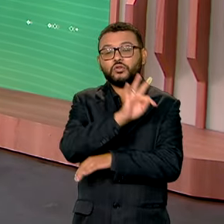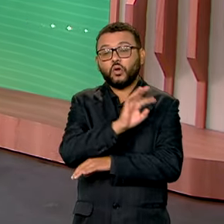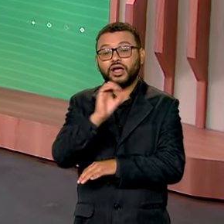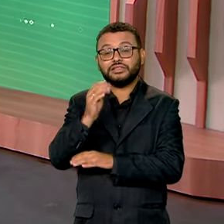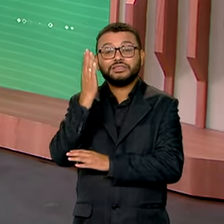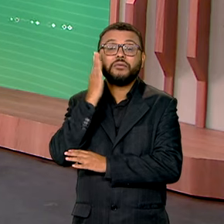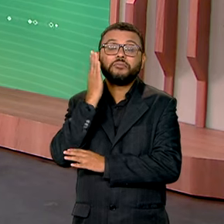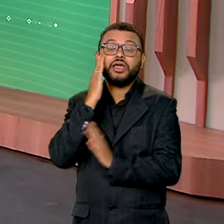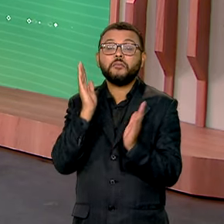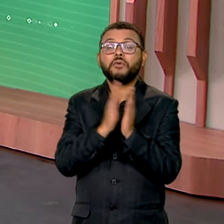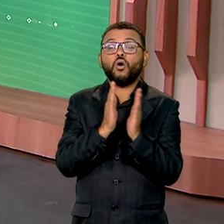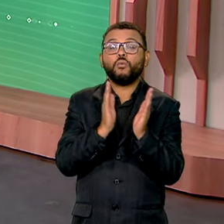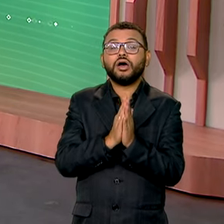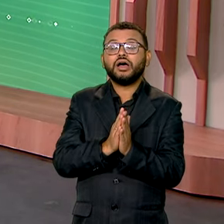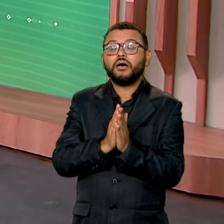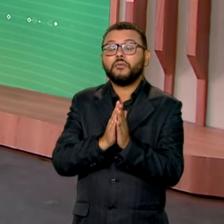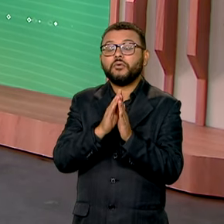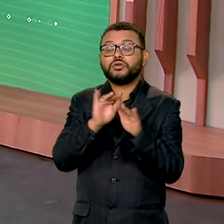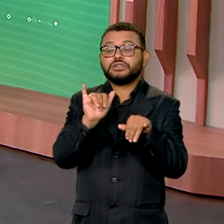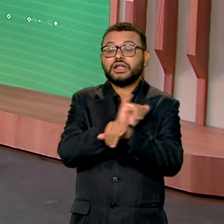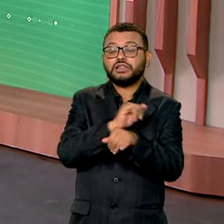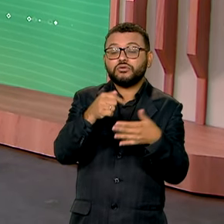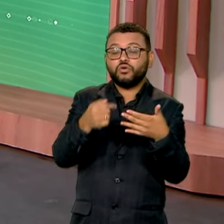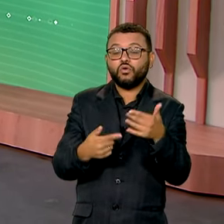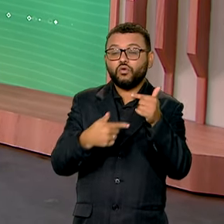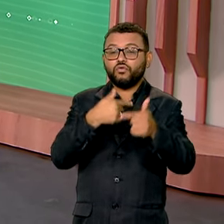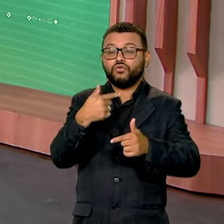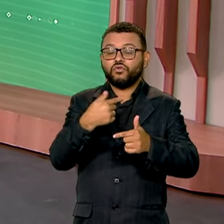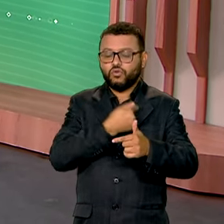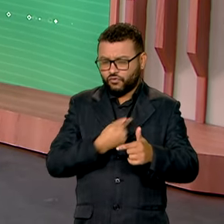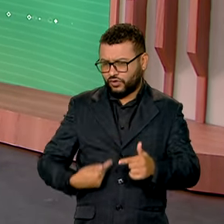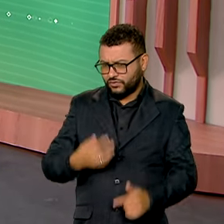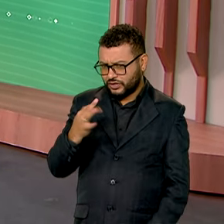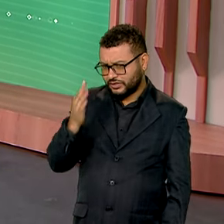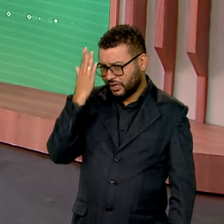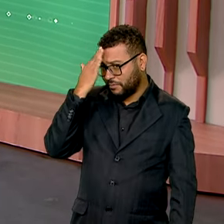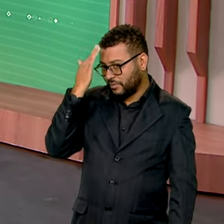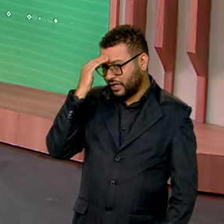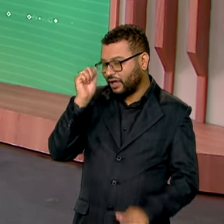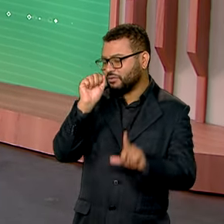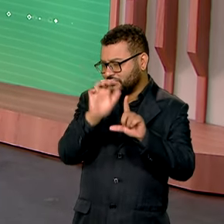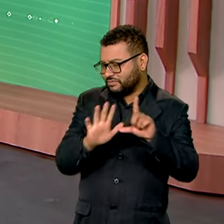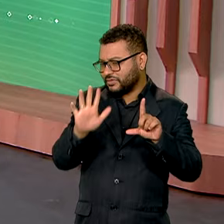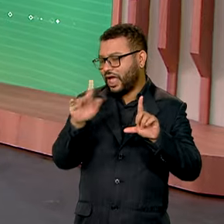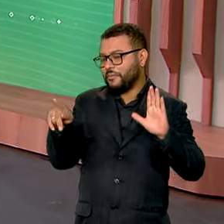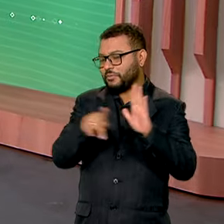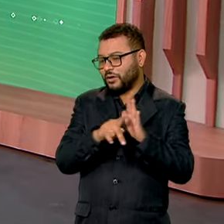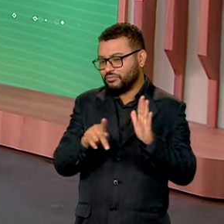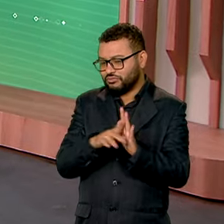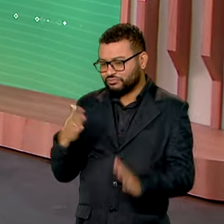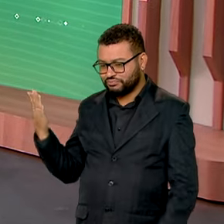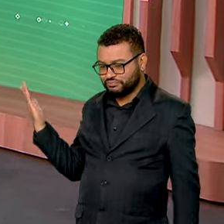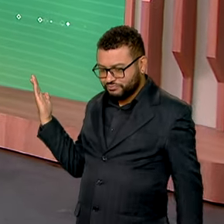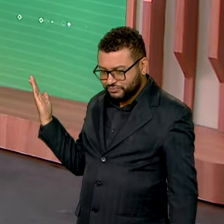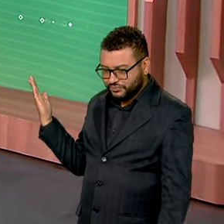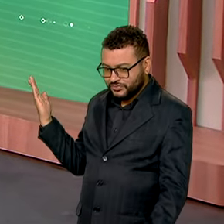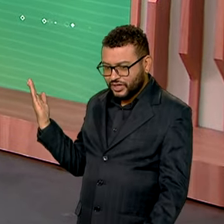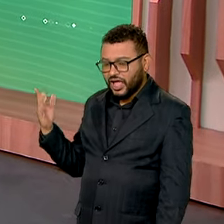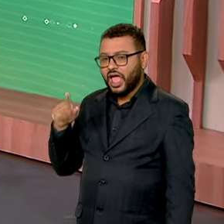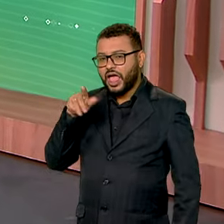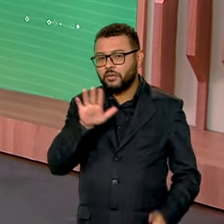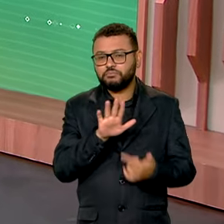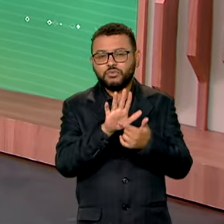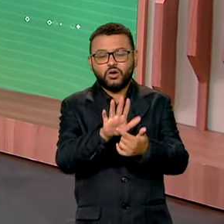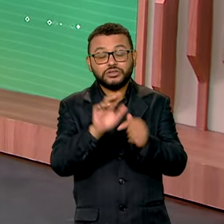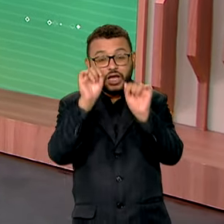conhecer algumas das iniciativas do governo federal no município. Os dados, você sabe, são da plataforma Comunica BR, que mostra com